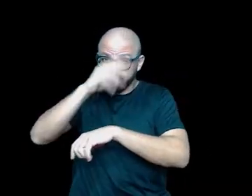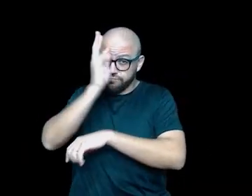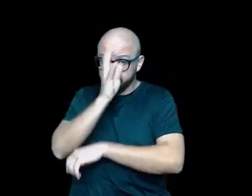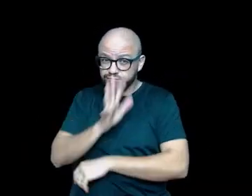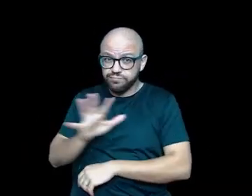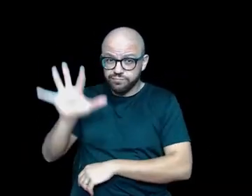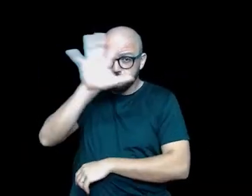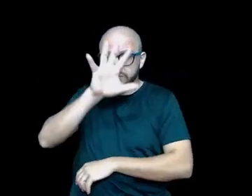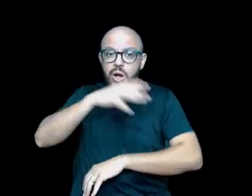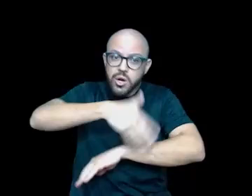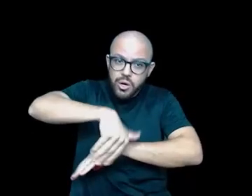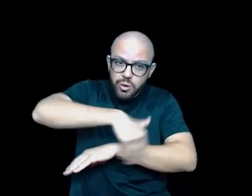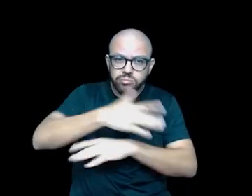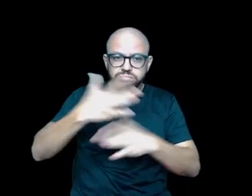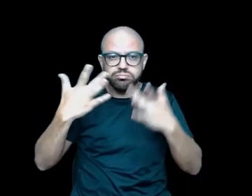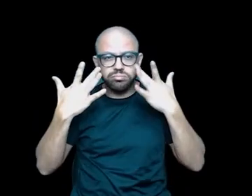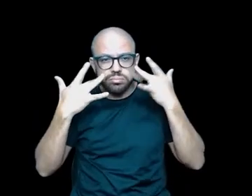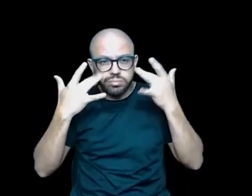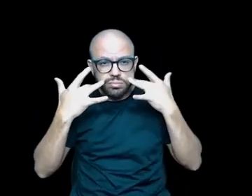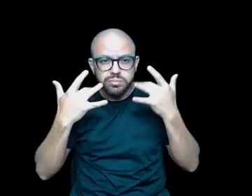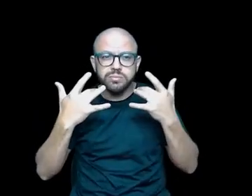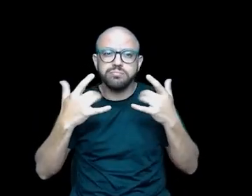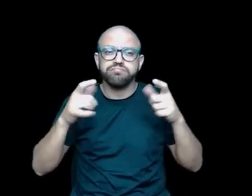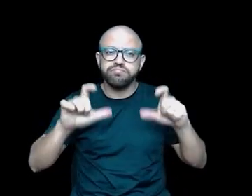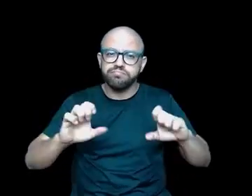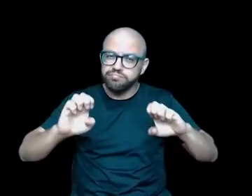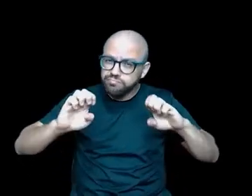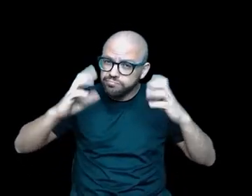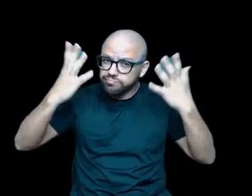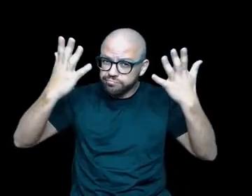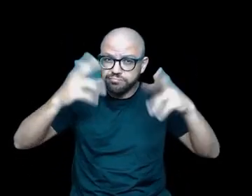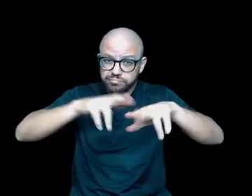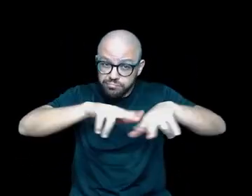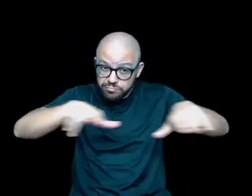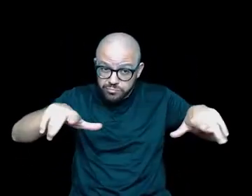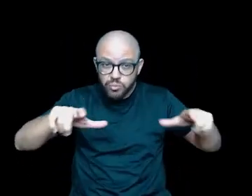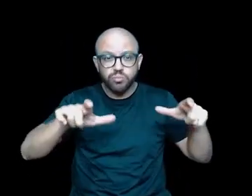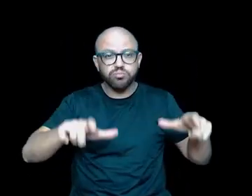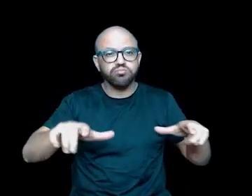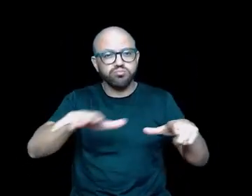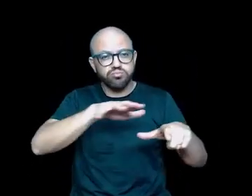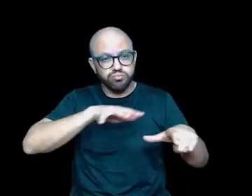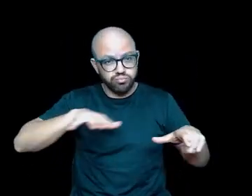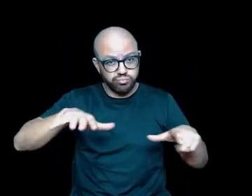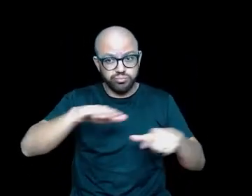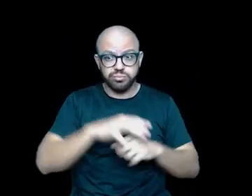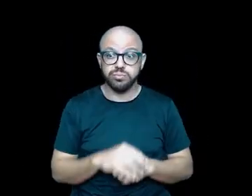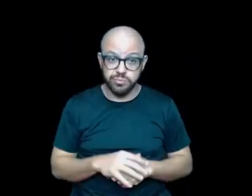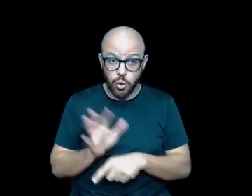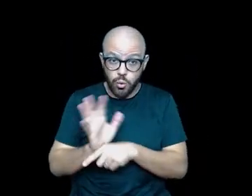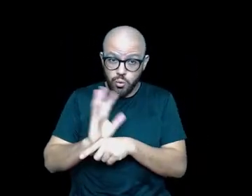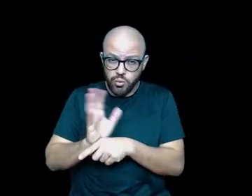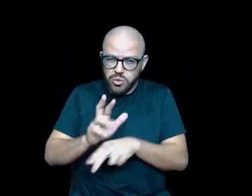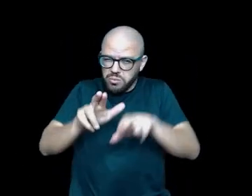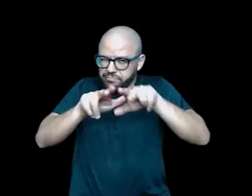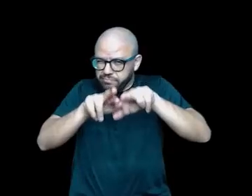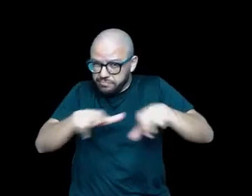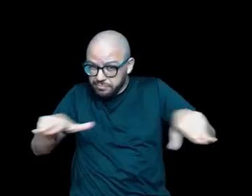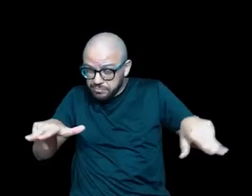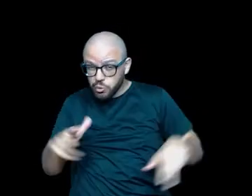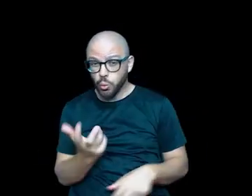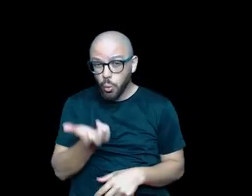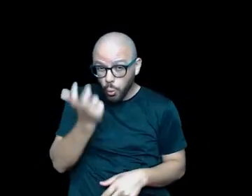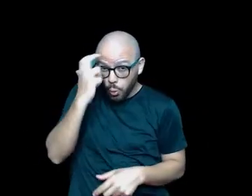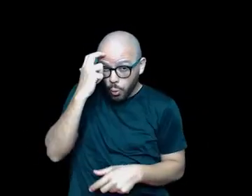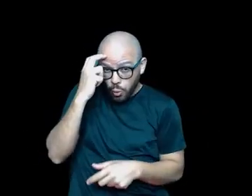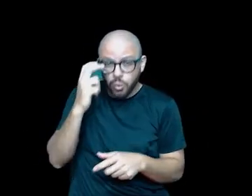as regiões do Brasil, ambientado tanto nas ruas, nos palcos, como em grandes eventos e produções ou ambientes intimistas. O